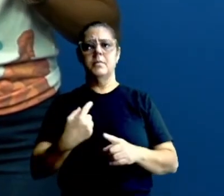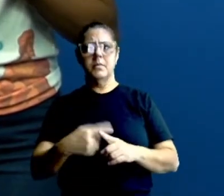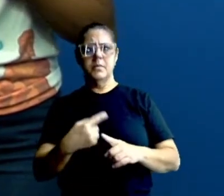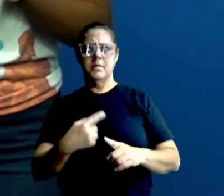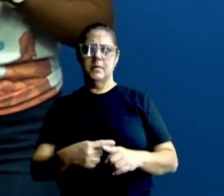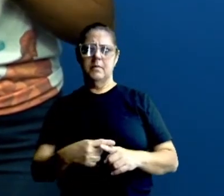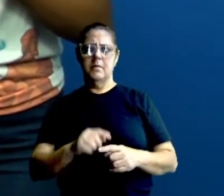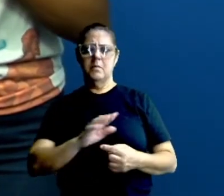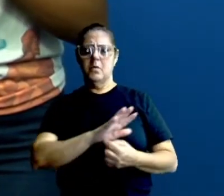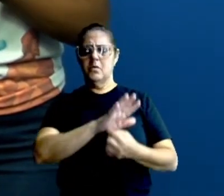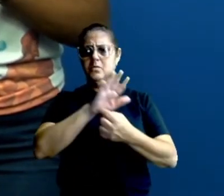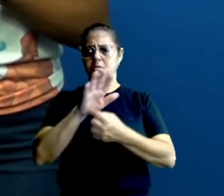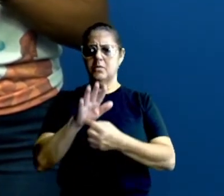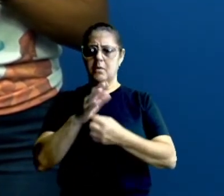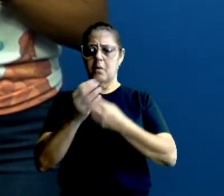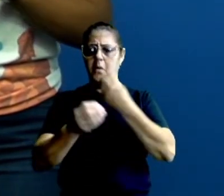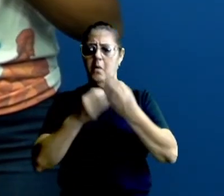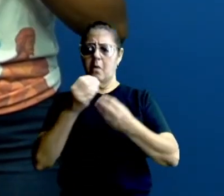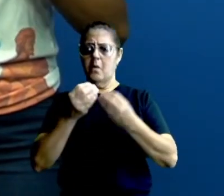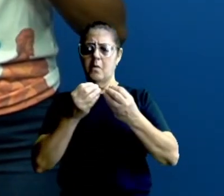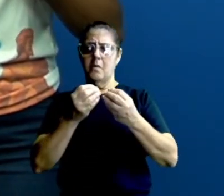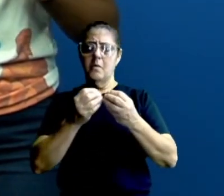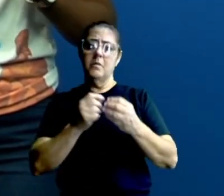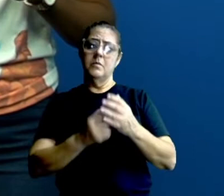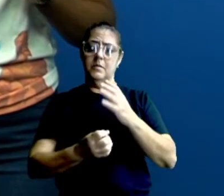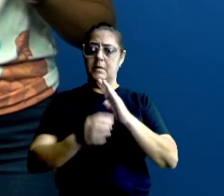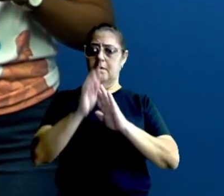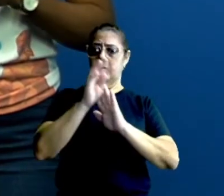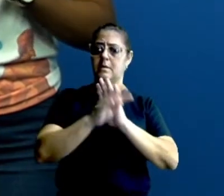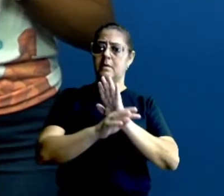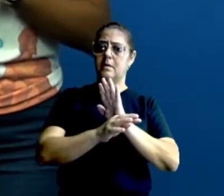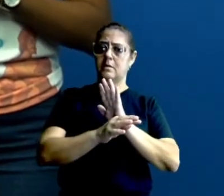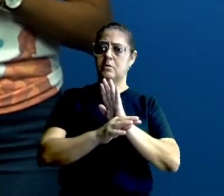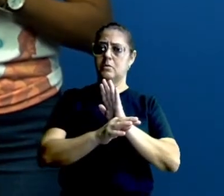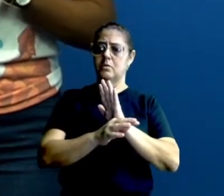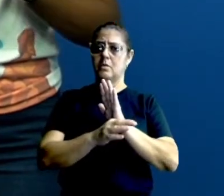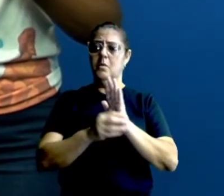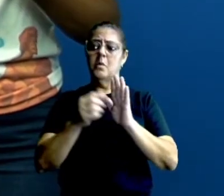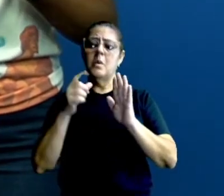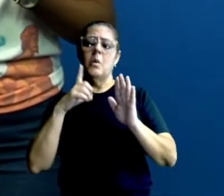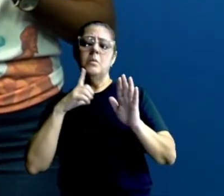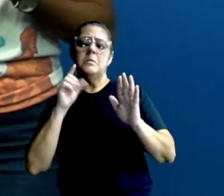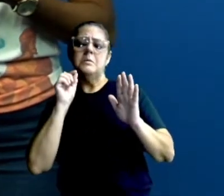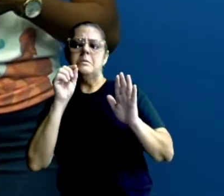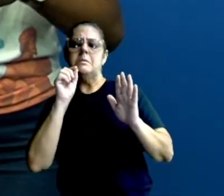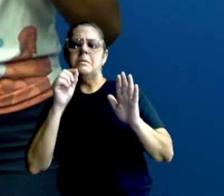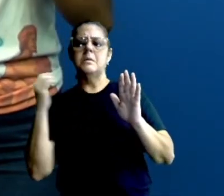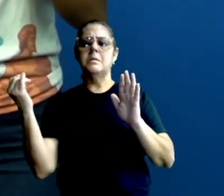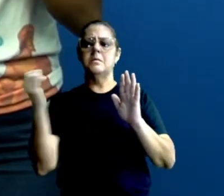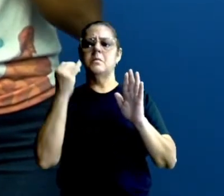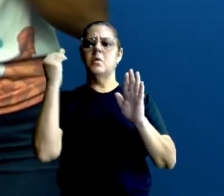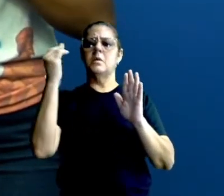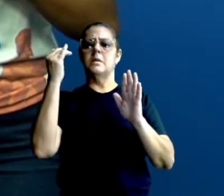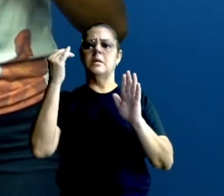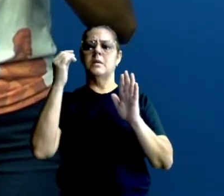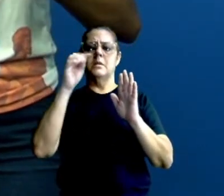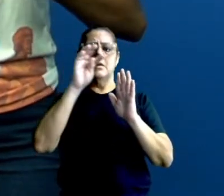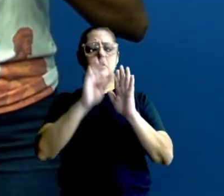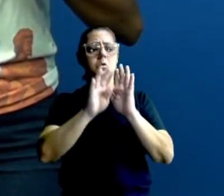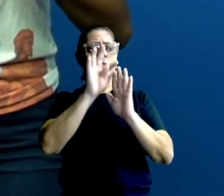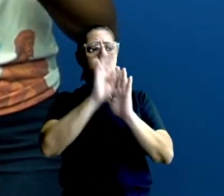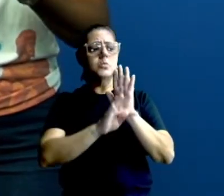porque ele vai dizer como é que você ela mora o que é que contém nesses tipos de texto que você precisa saber para